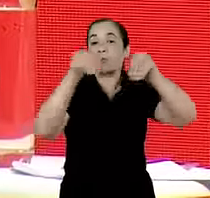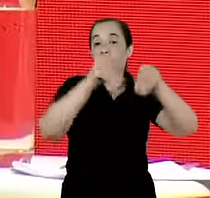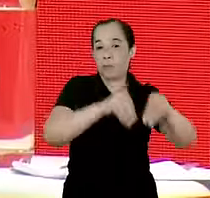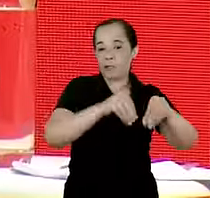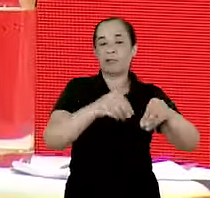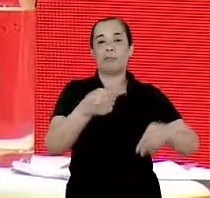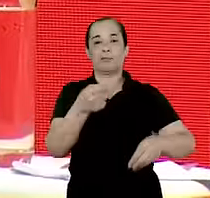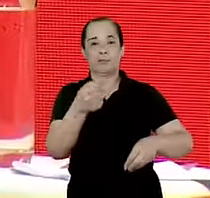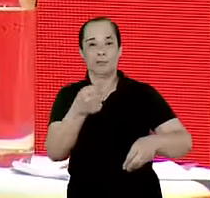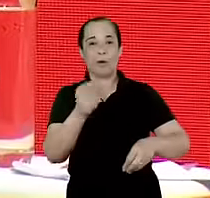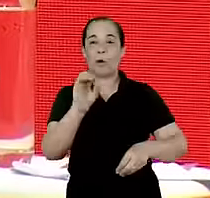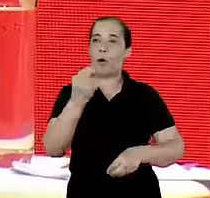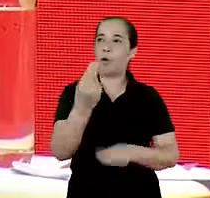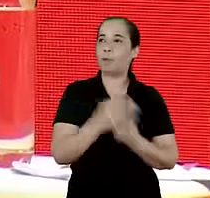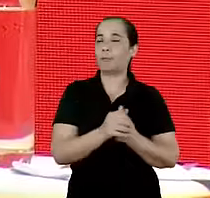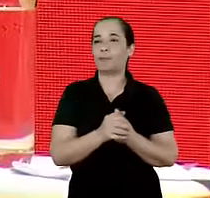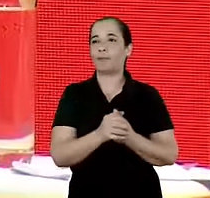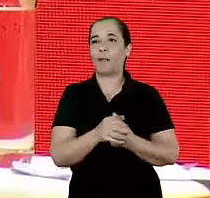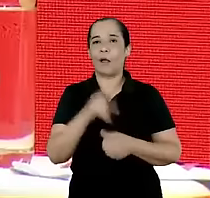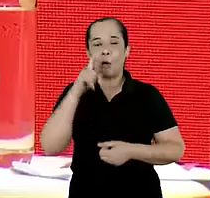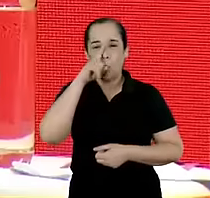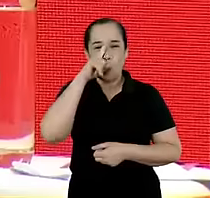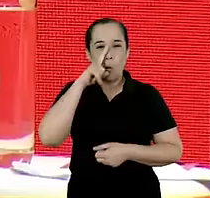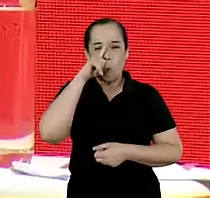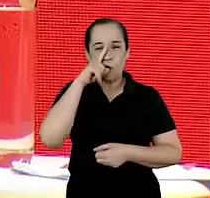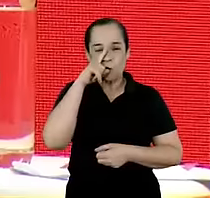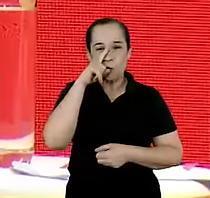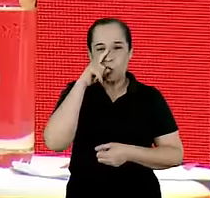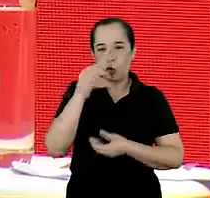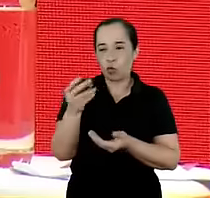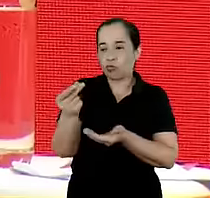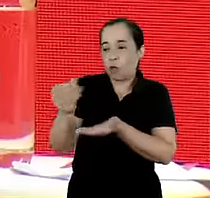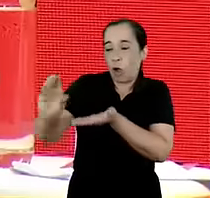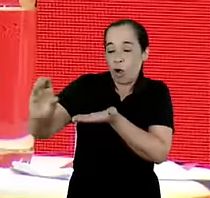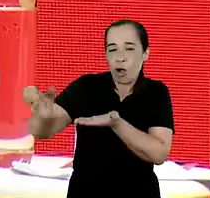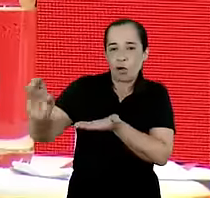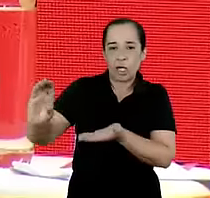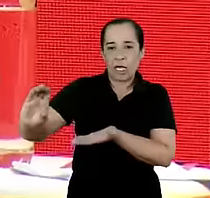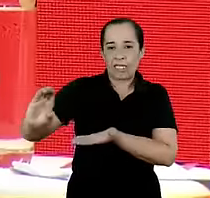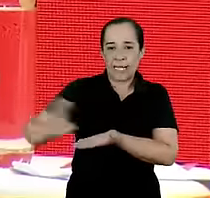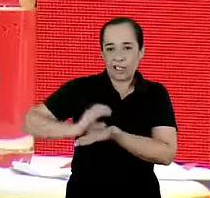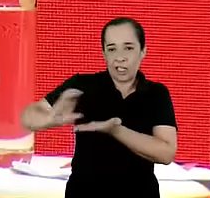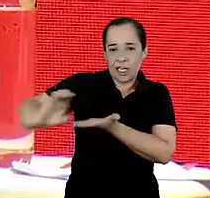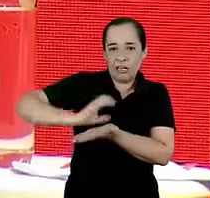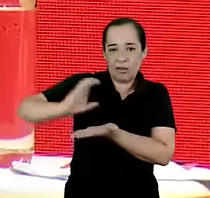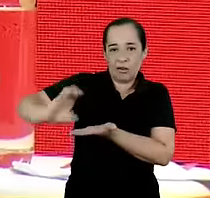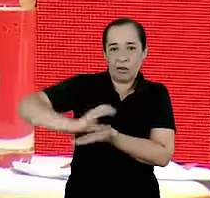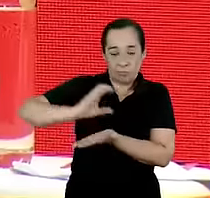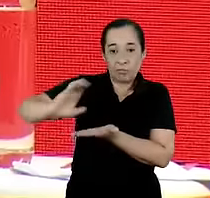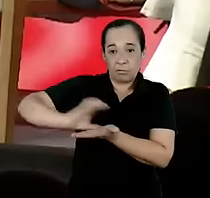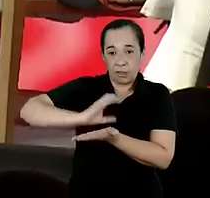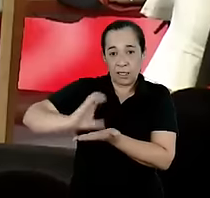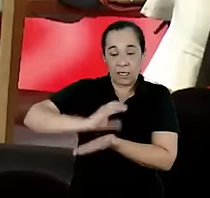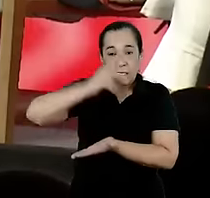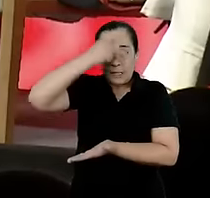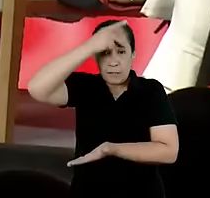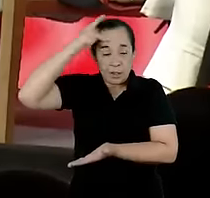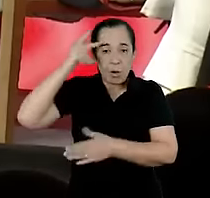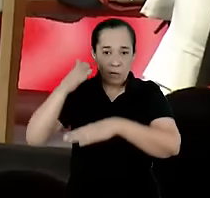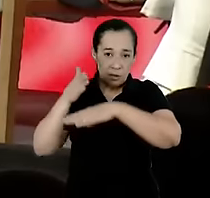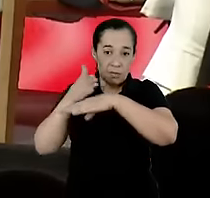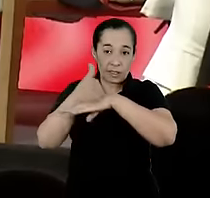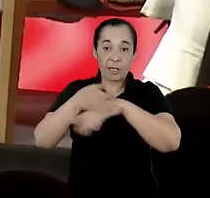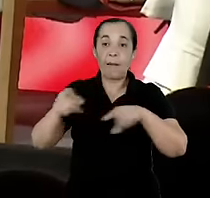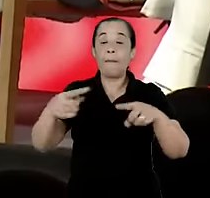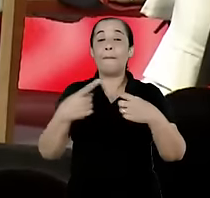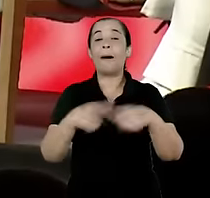risco eventualmente mesmo de resgate né dos recursos por parte eh dos participantes A questão de investimento em longo